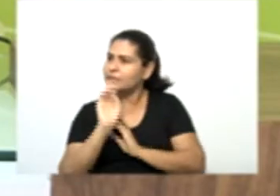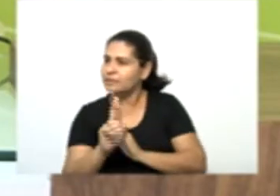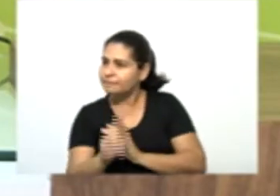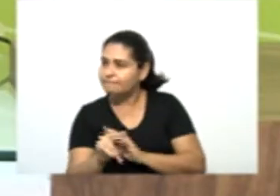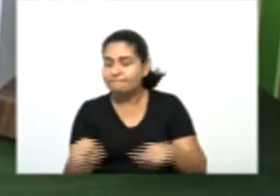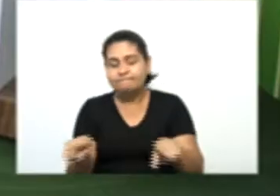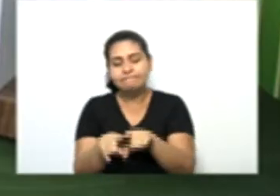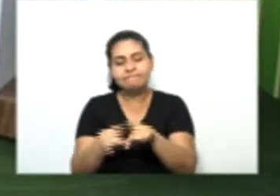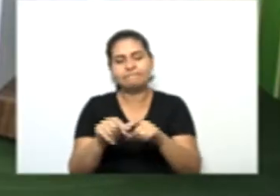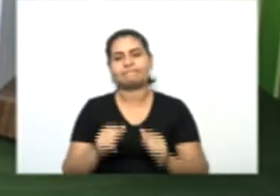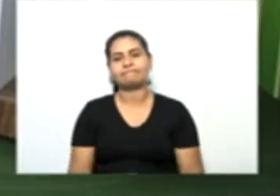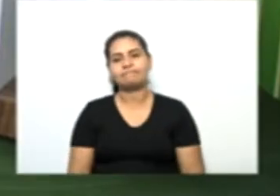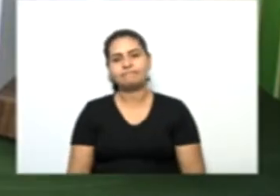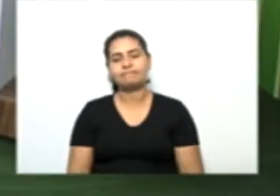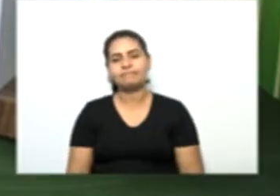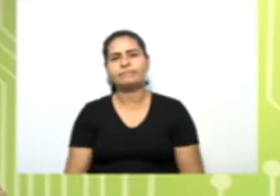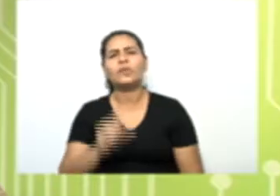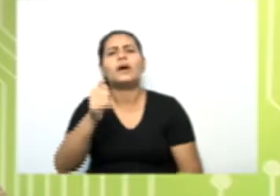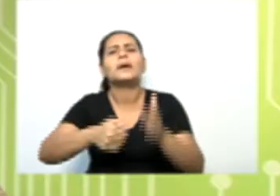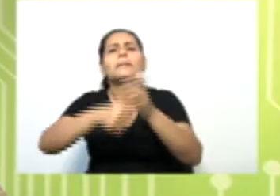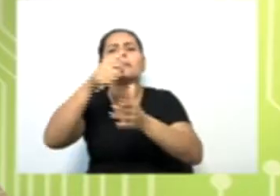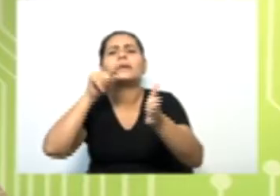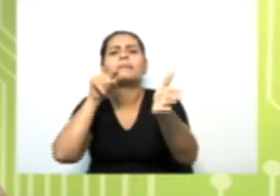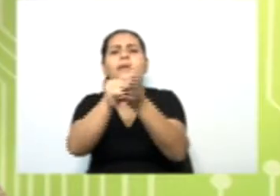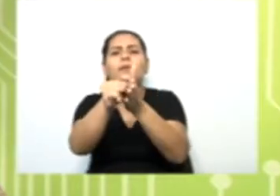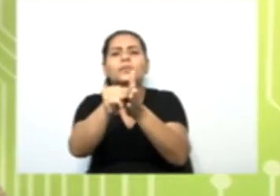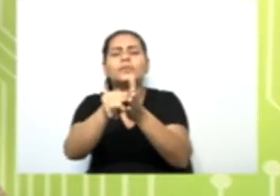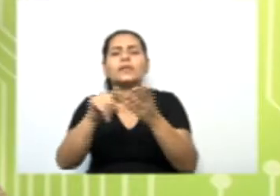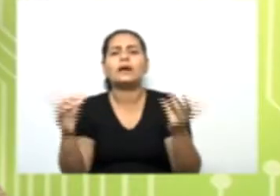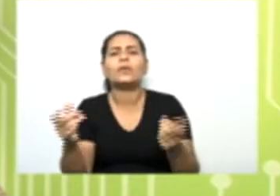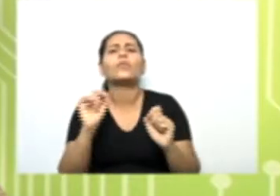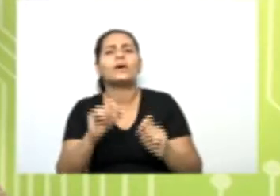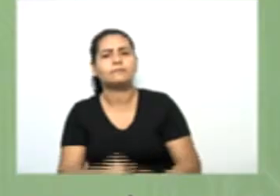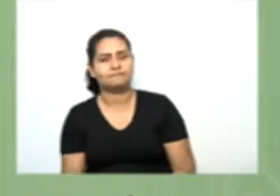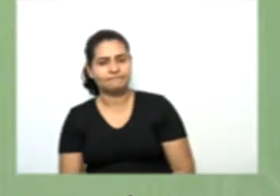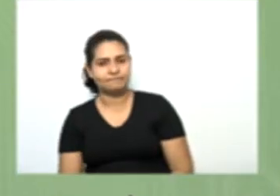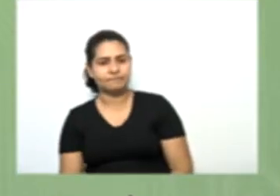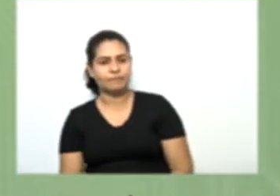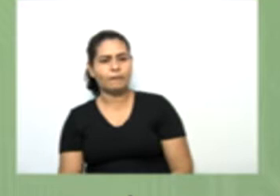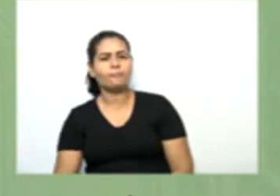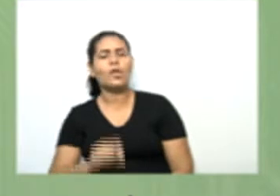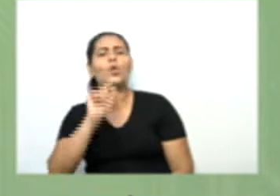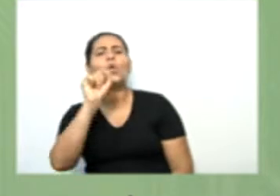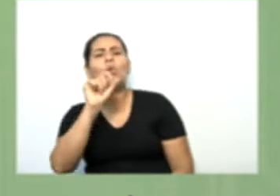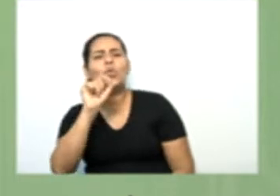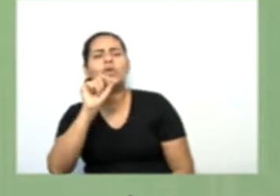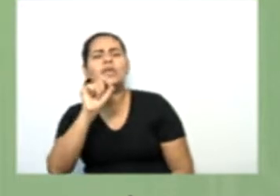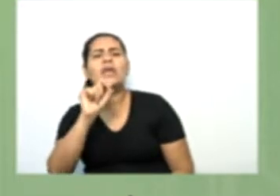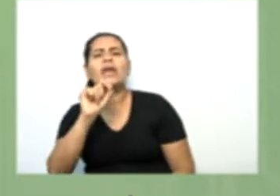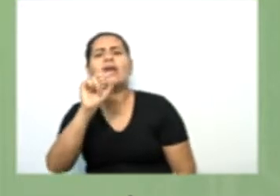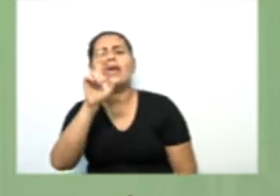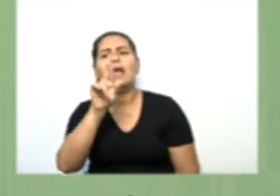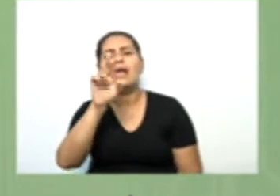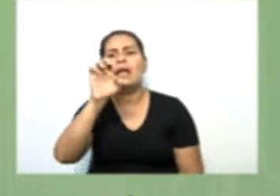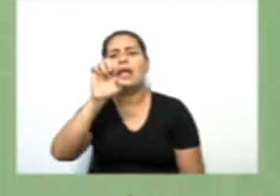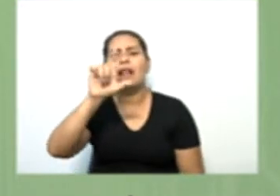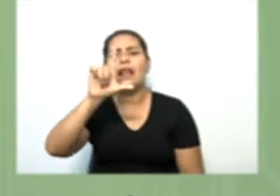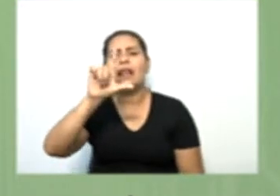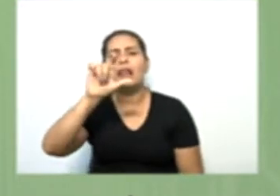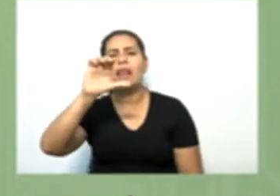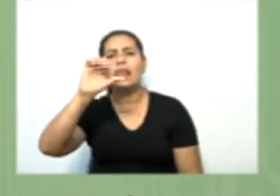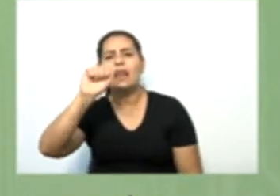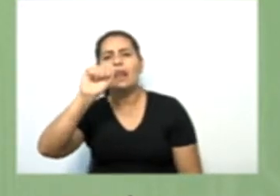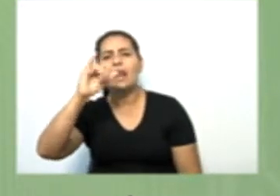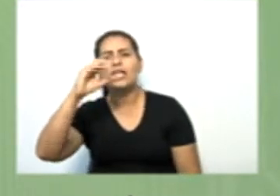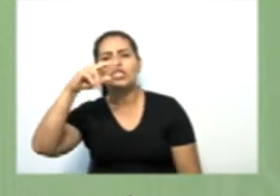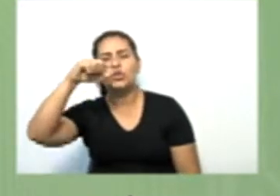professor? Vamos lá então, olha, a primeira perguntinha então, a primeira questão é a seguinte: o que é relacionamento interpessoal? Então